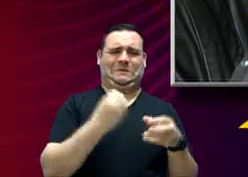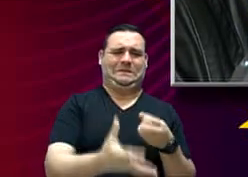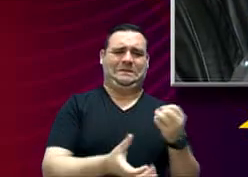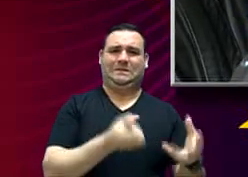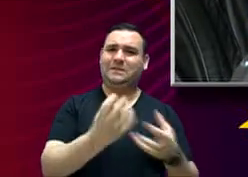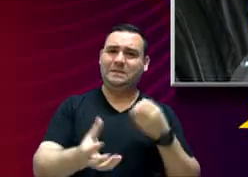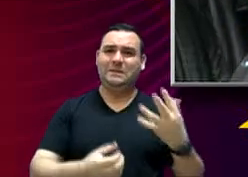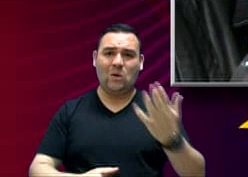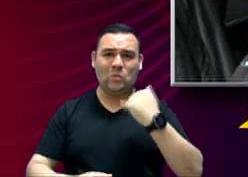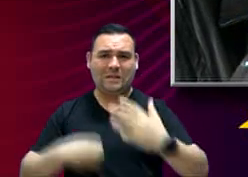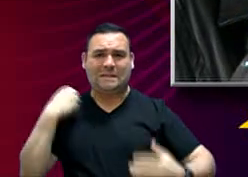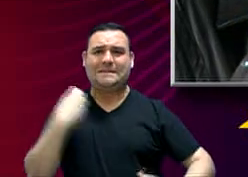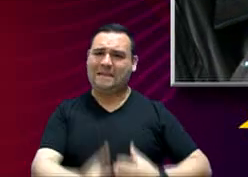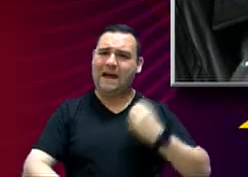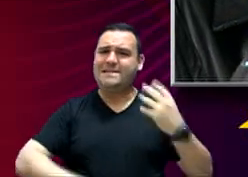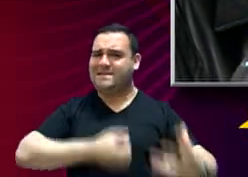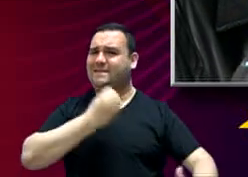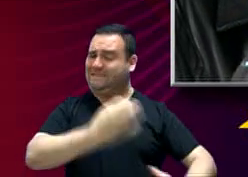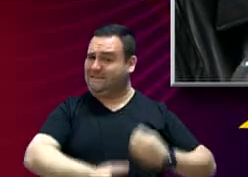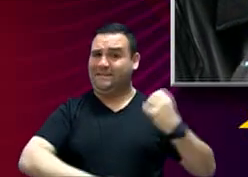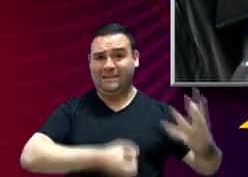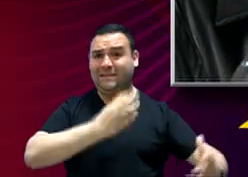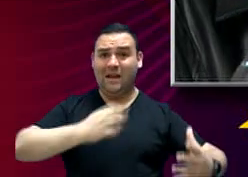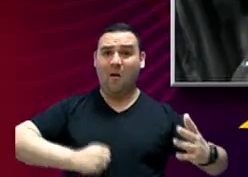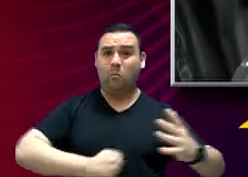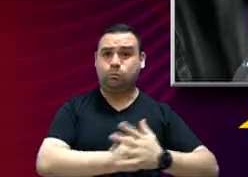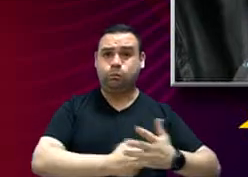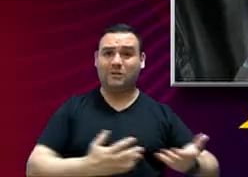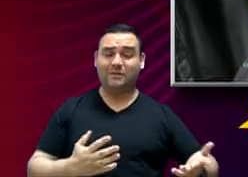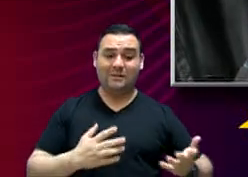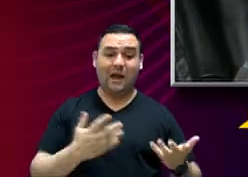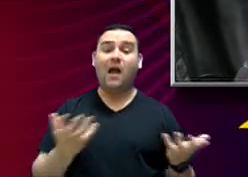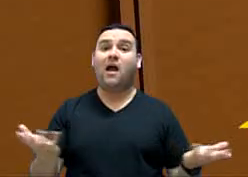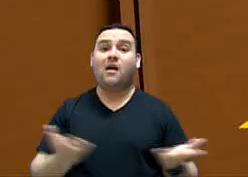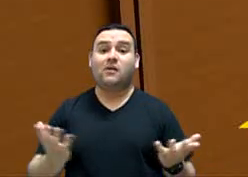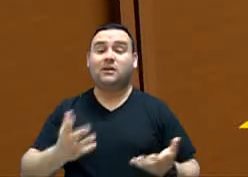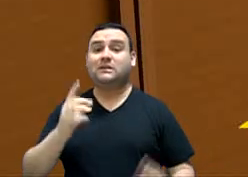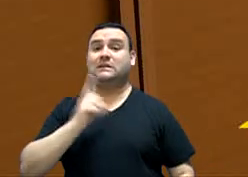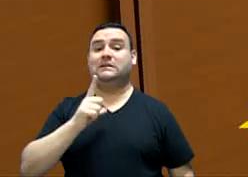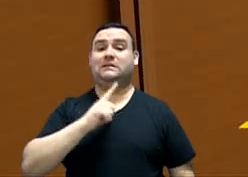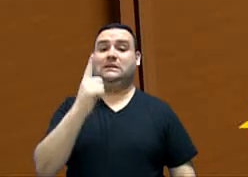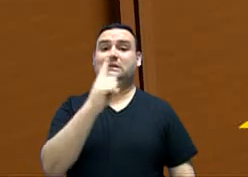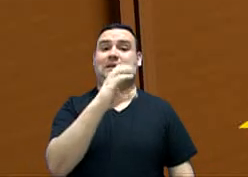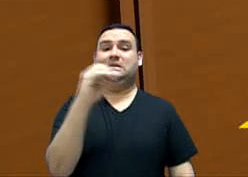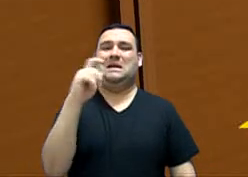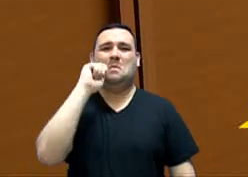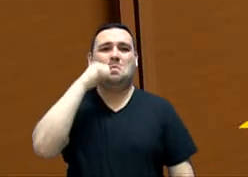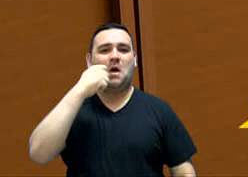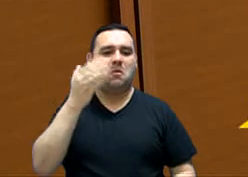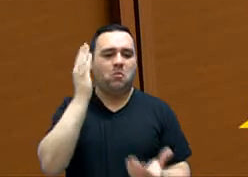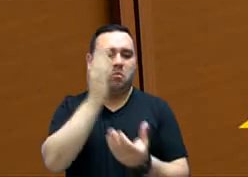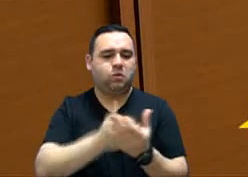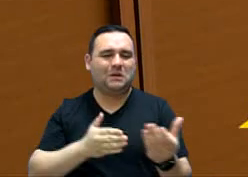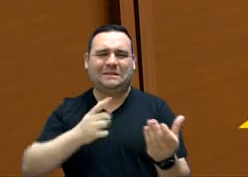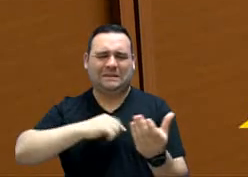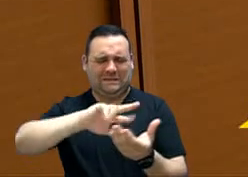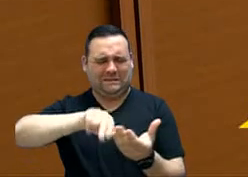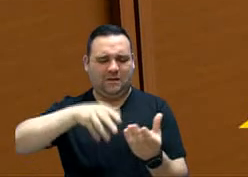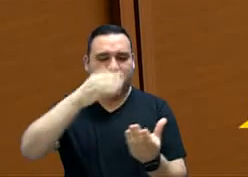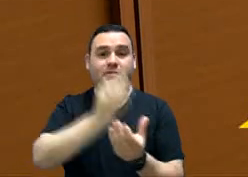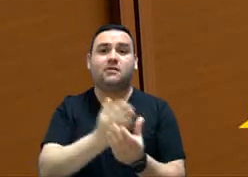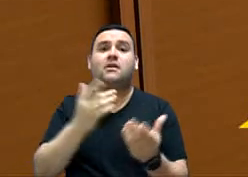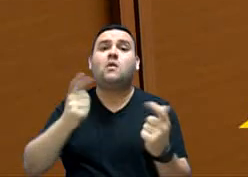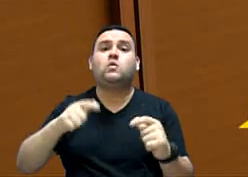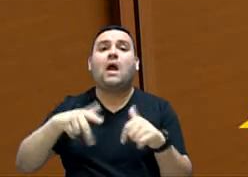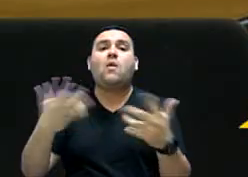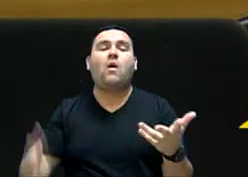distribuindo comida. Já pensou, Irineu? Ele disse, nós estamos agora aqui com quase 100 pãezinhos recheados. Com não sei... E para